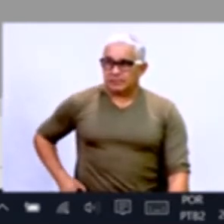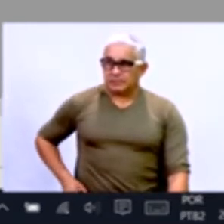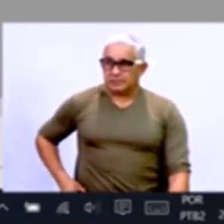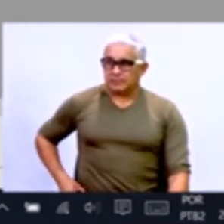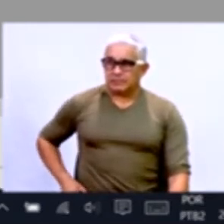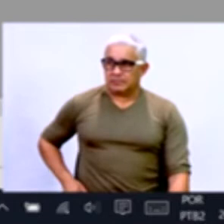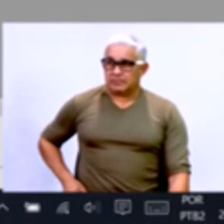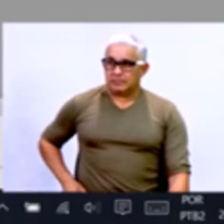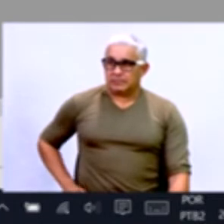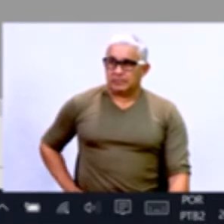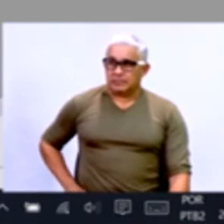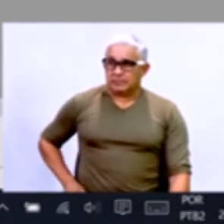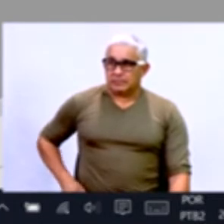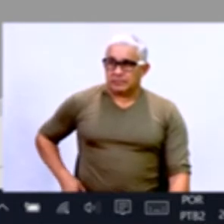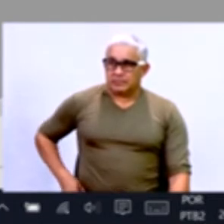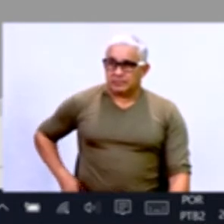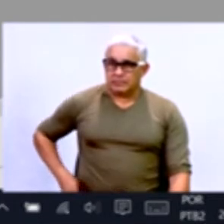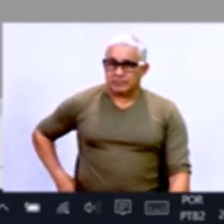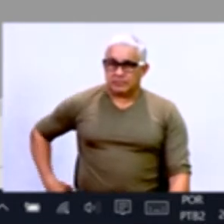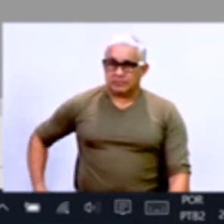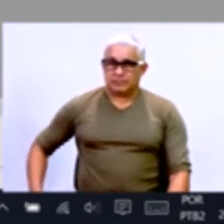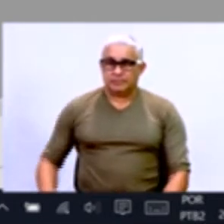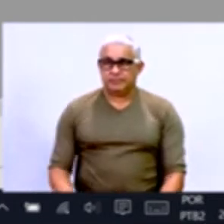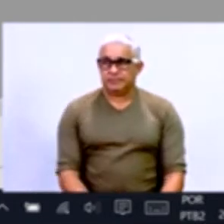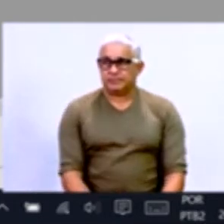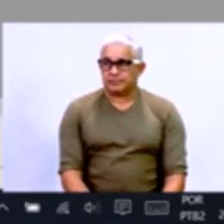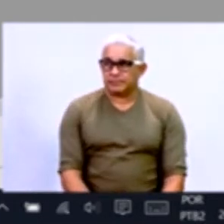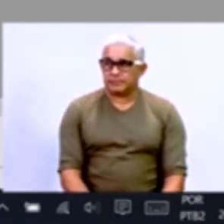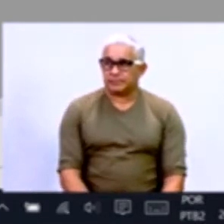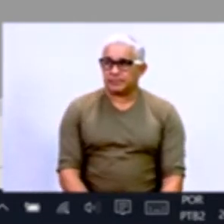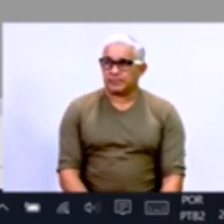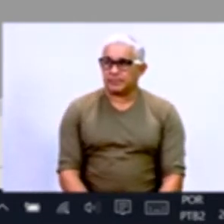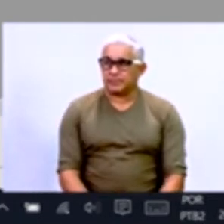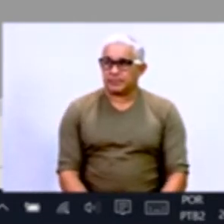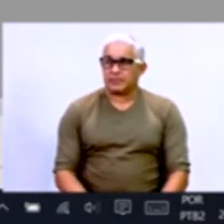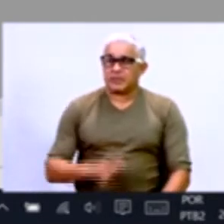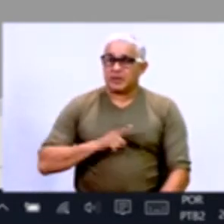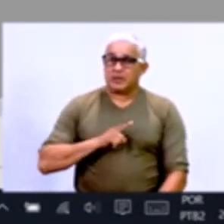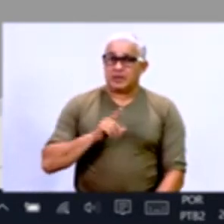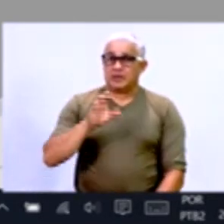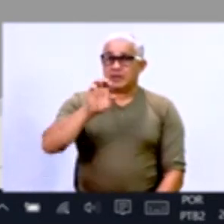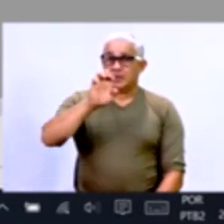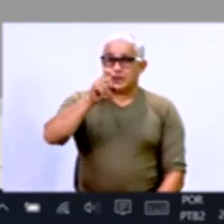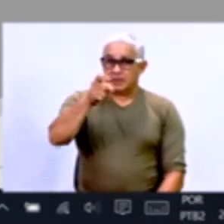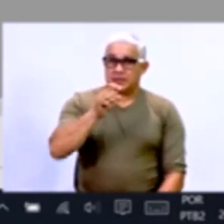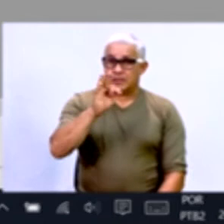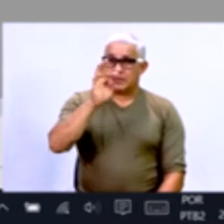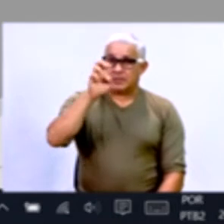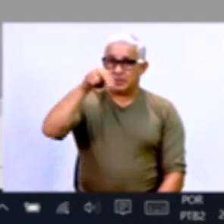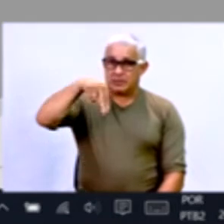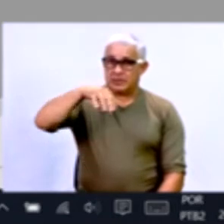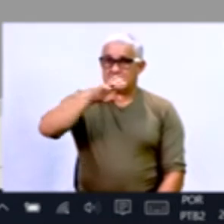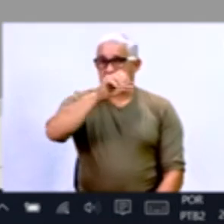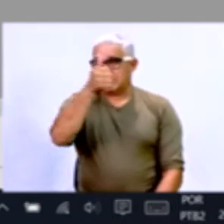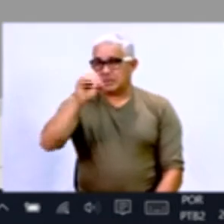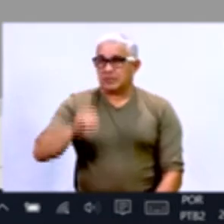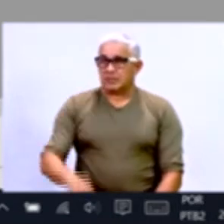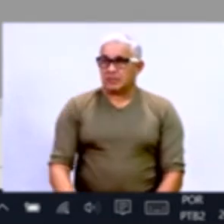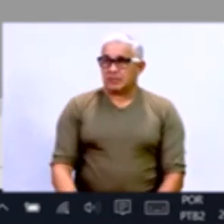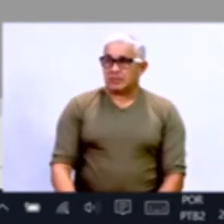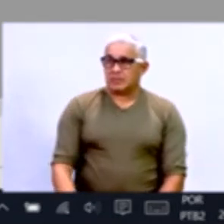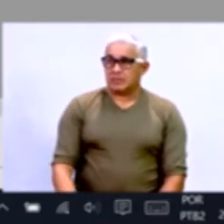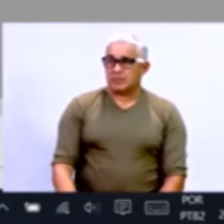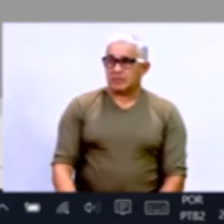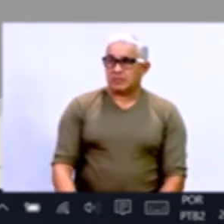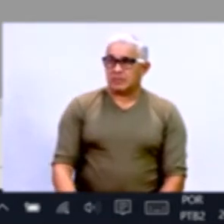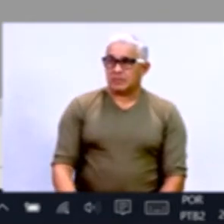áudio. Vai ser o nome do meu projeto. Tá vendo que aqui, ó, ele gera uma extensão chamada AUP. Porque esse daqui ainda não